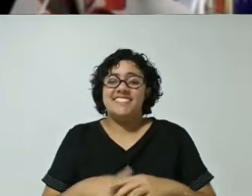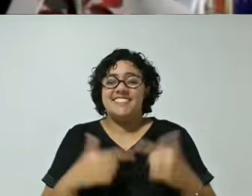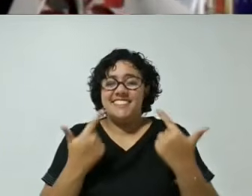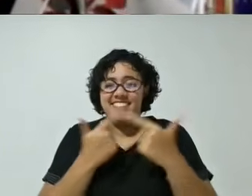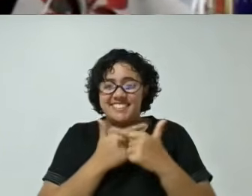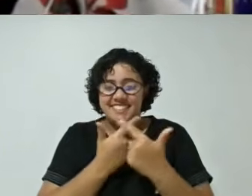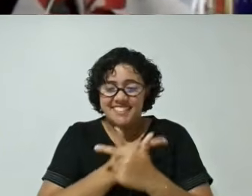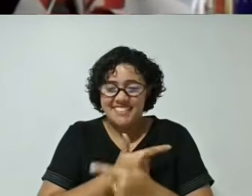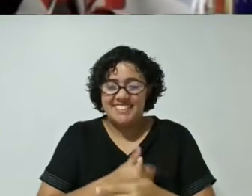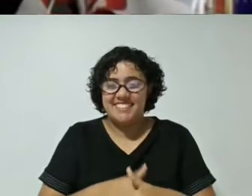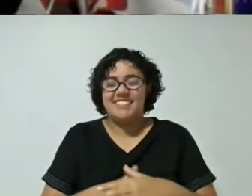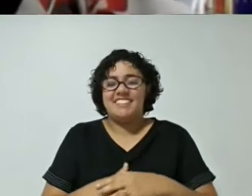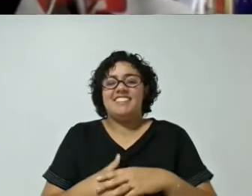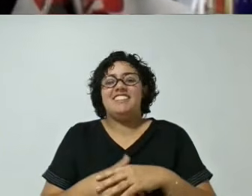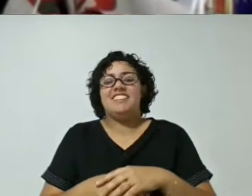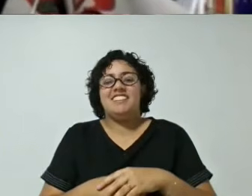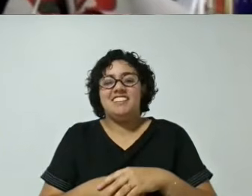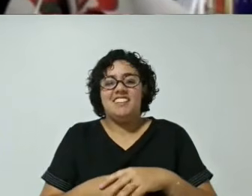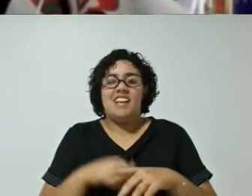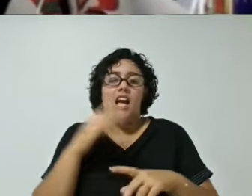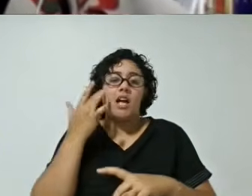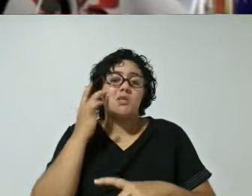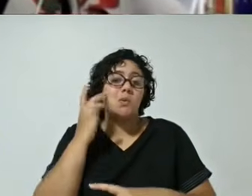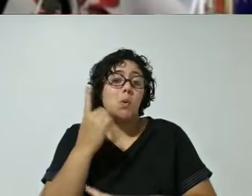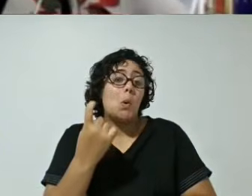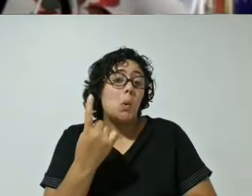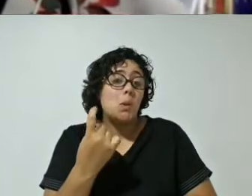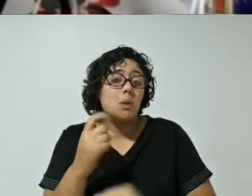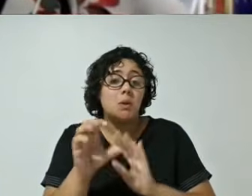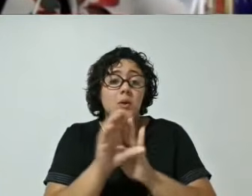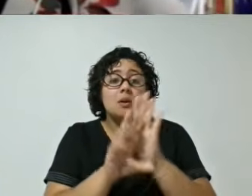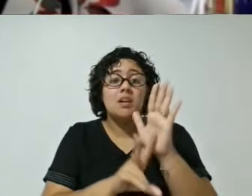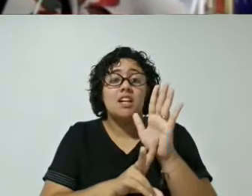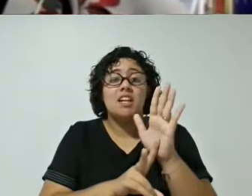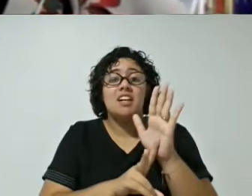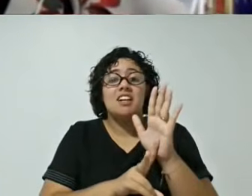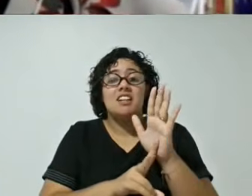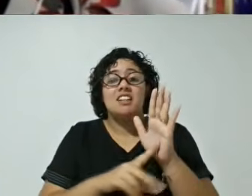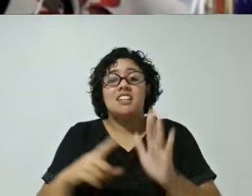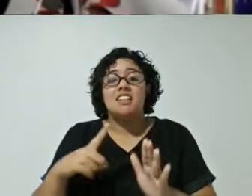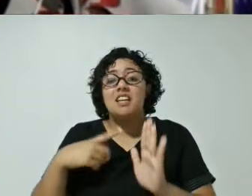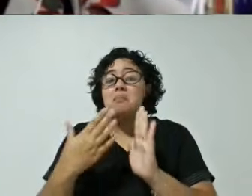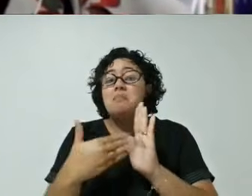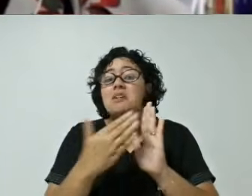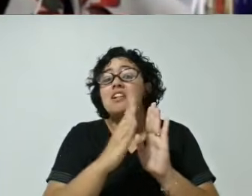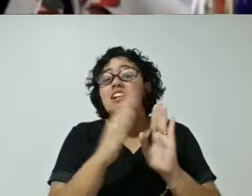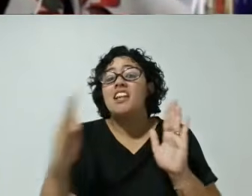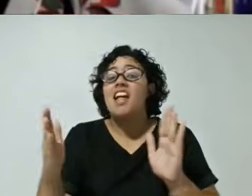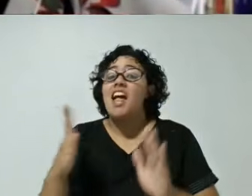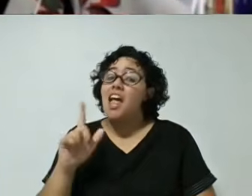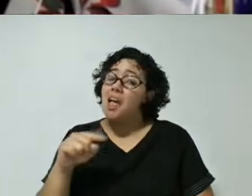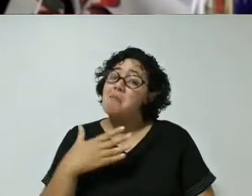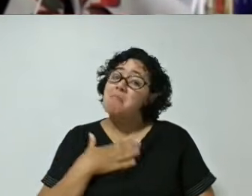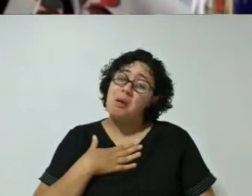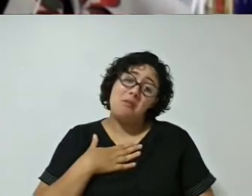E aí é o seguinte, eu acho que o único currículo que tinha lá para bibliotecária era o meu, sabe? Aí me chamaram.